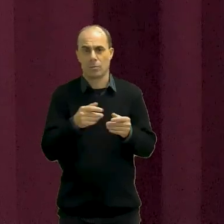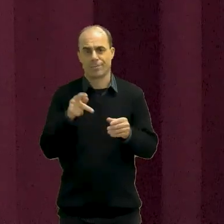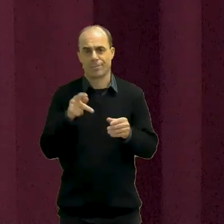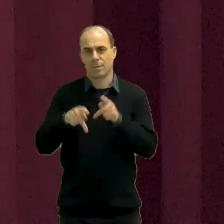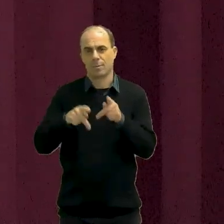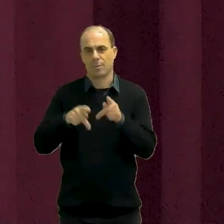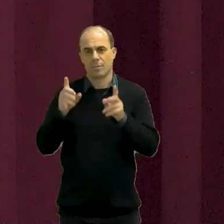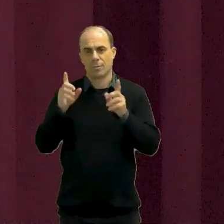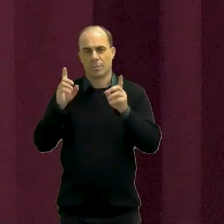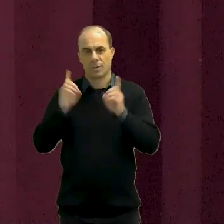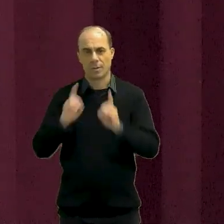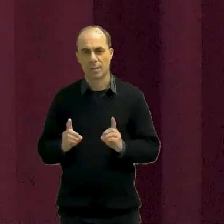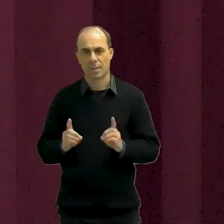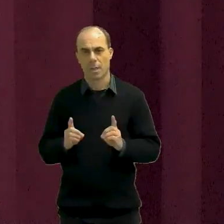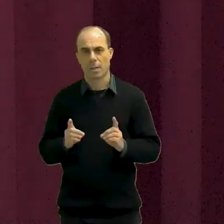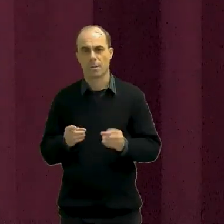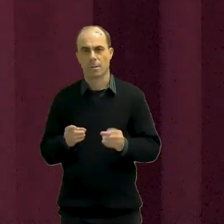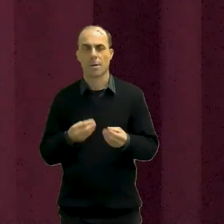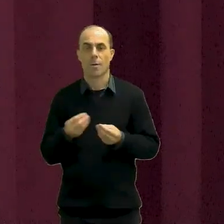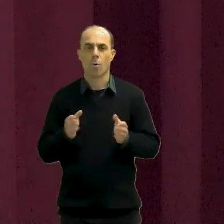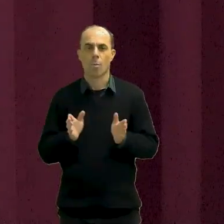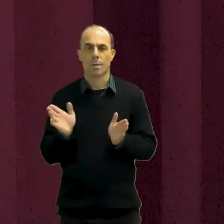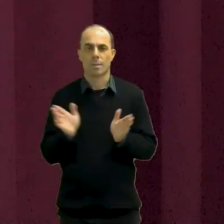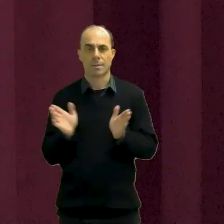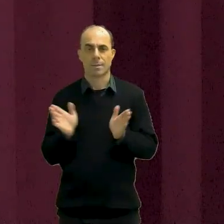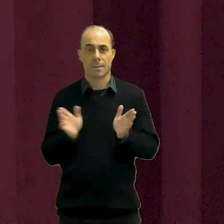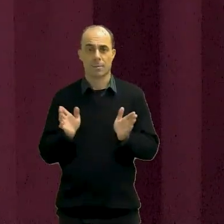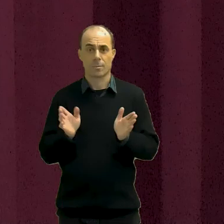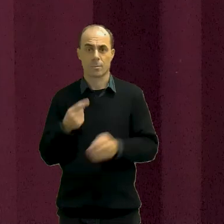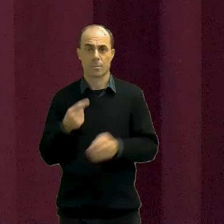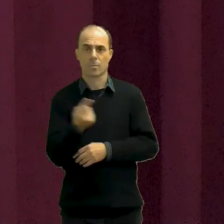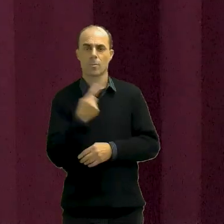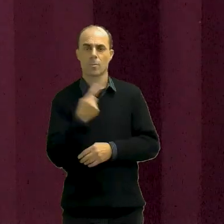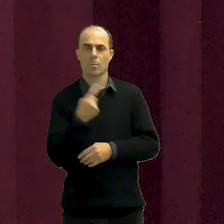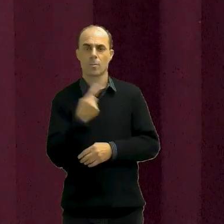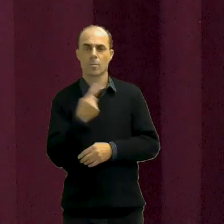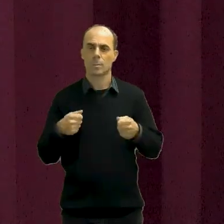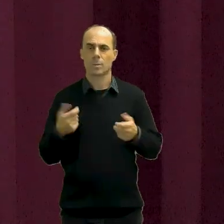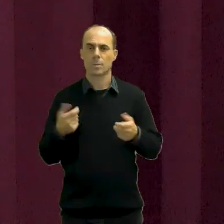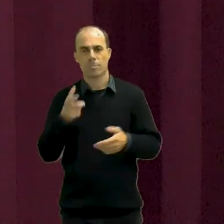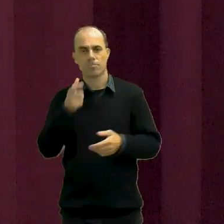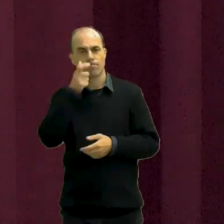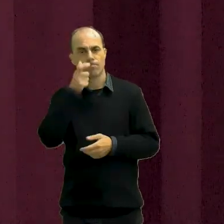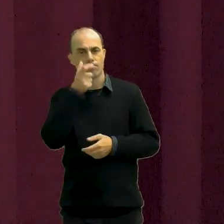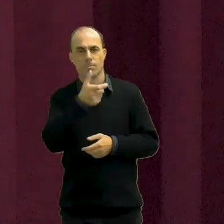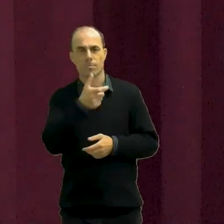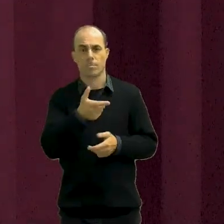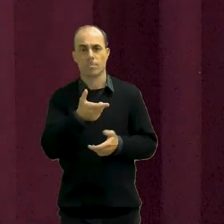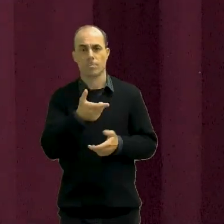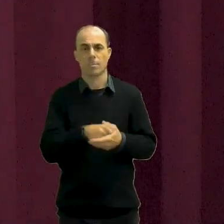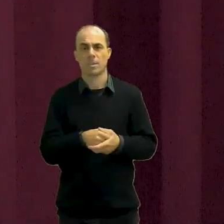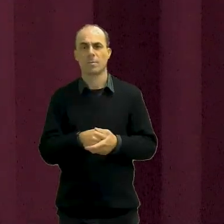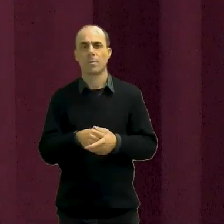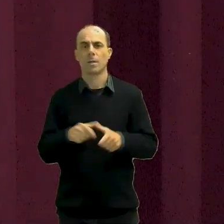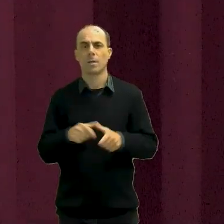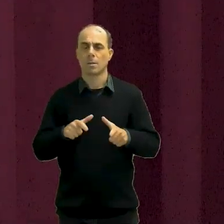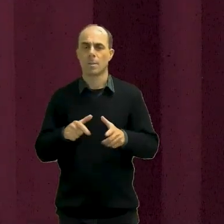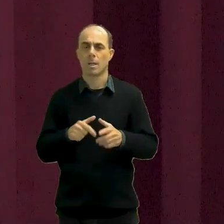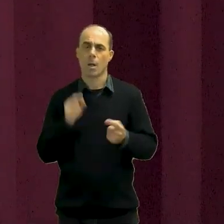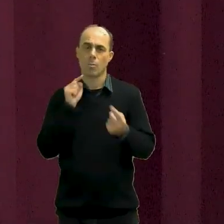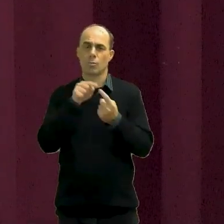públicos para exercício da Cidadania isso também nós atuamos Então essa é a nossa a nossa a nossa